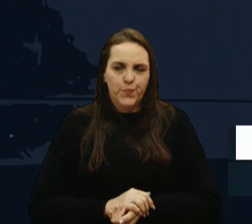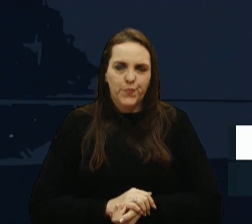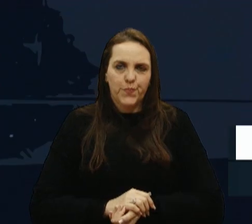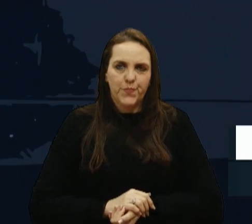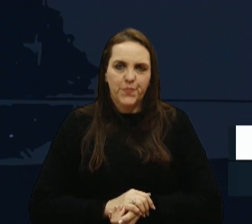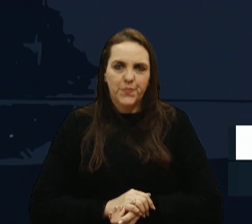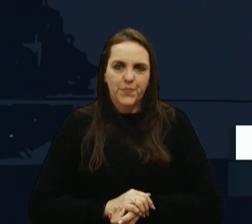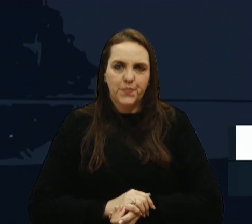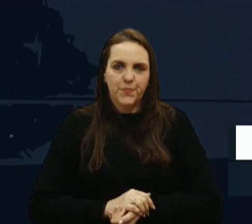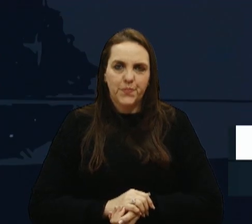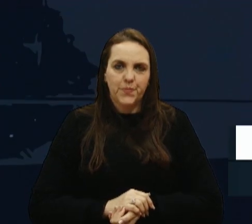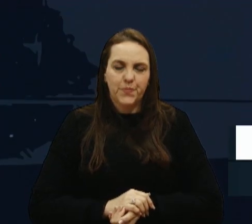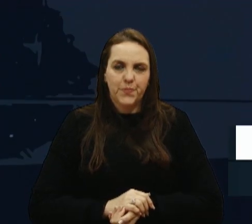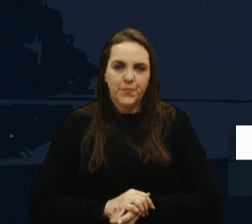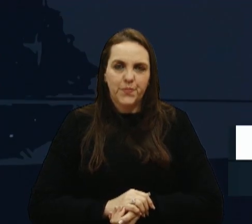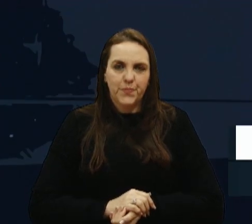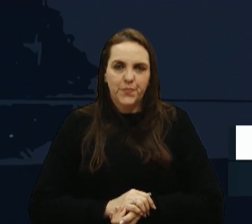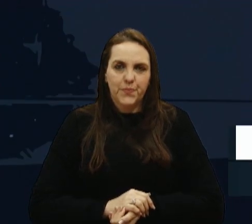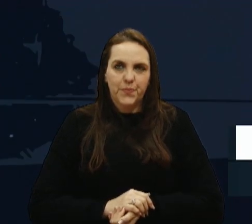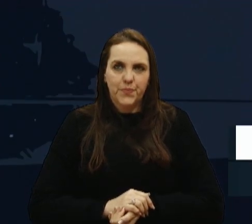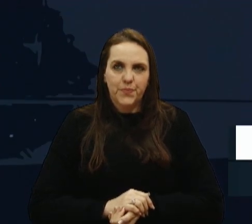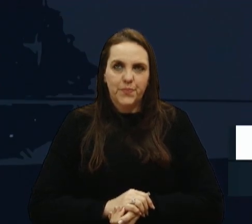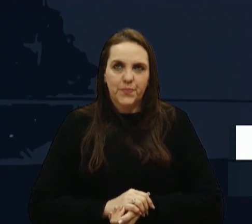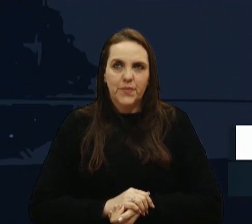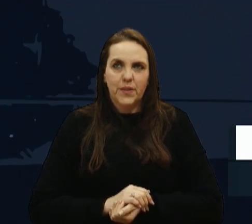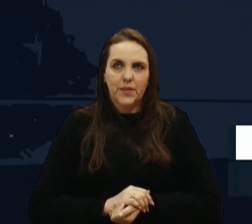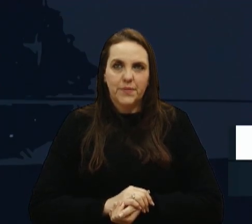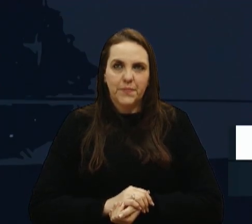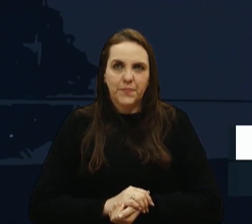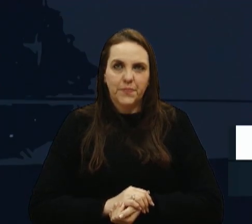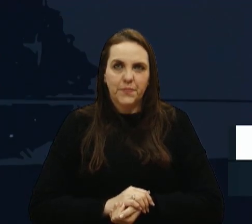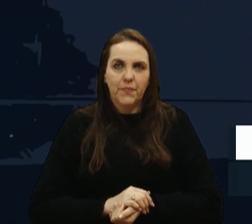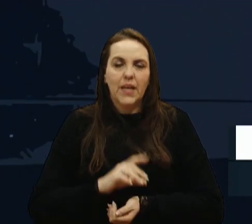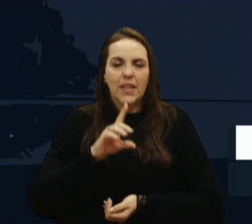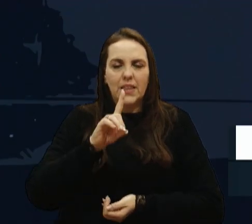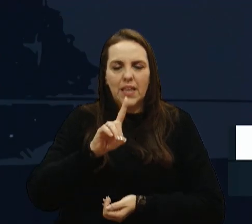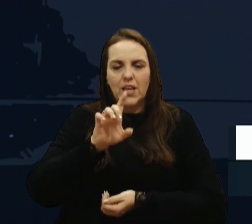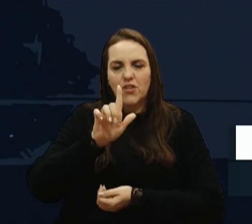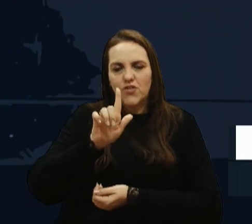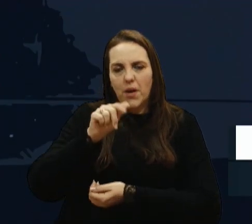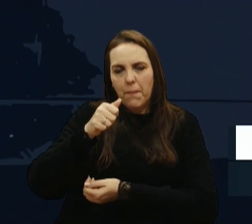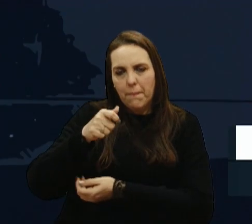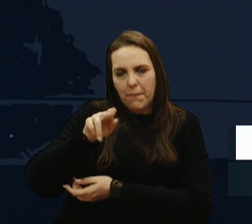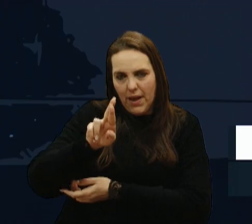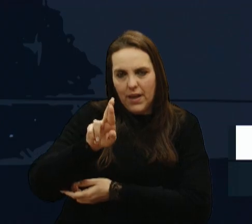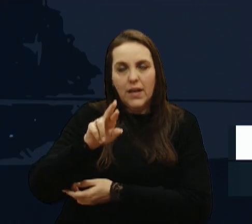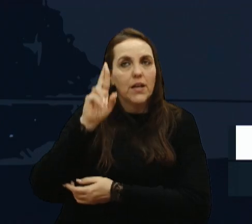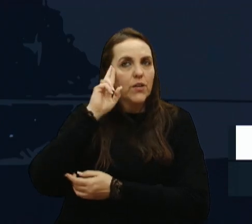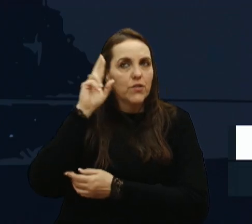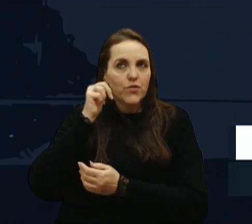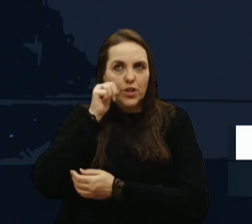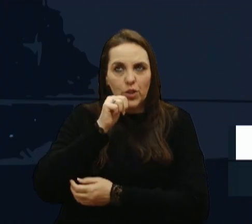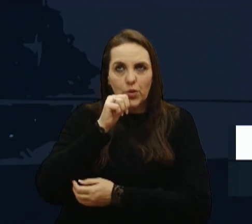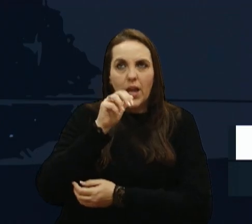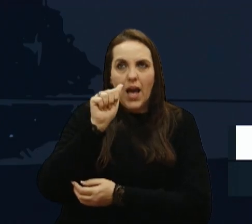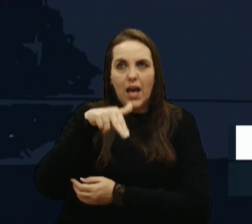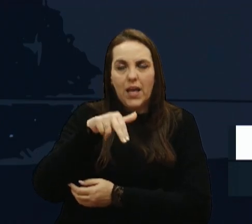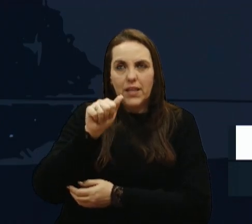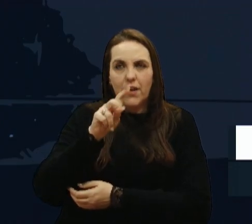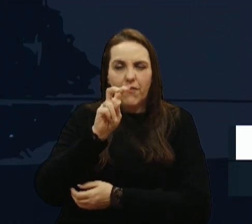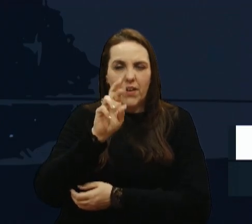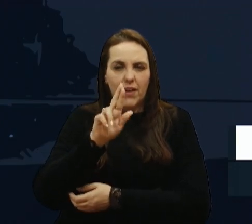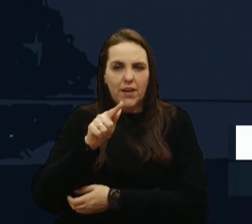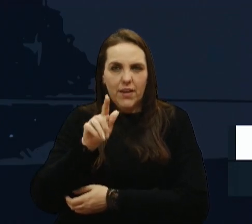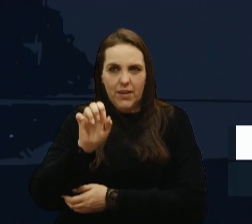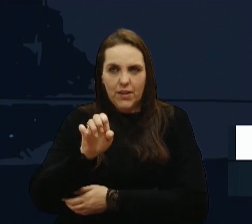bem, a nossa DGPAR, pilotada pela nossa Ana Vergani. O que é a DGPAR? A gestão das